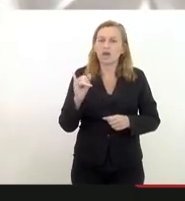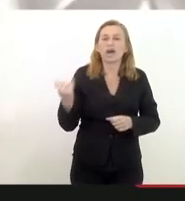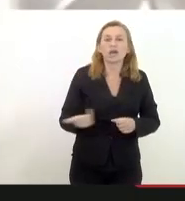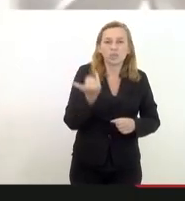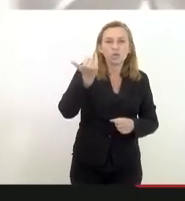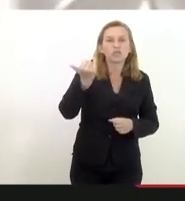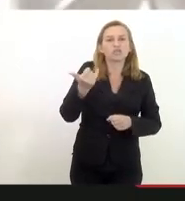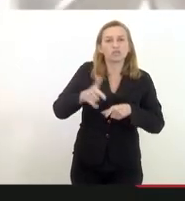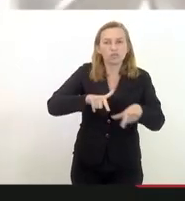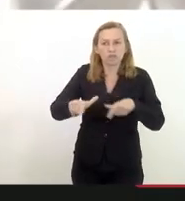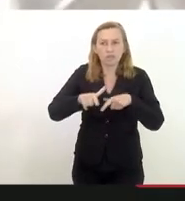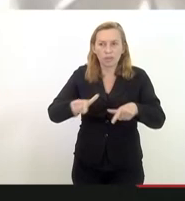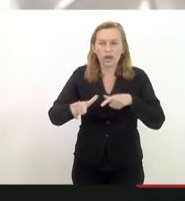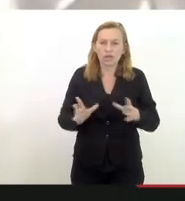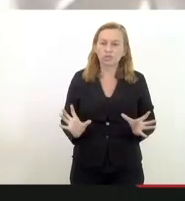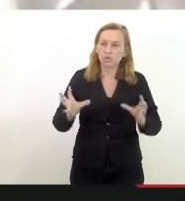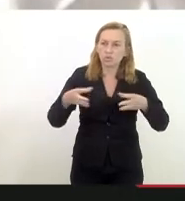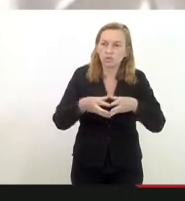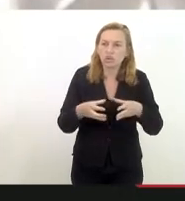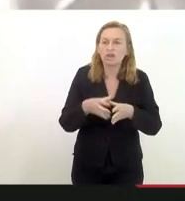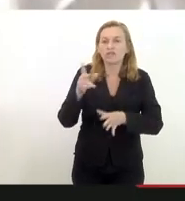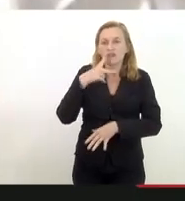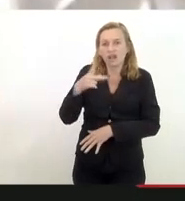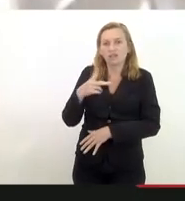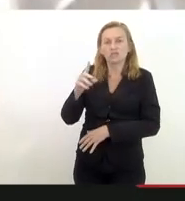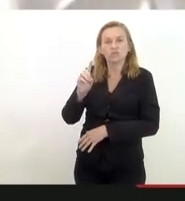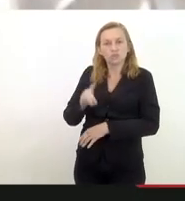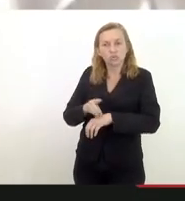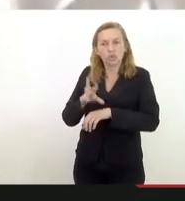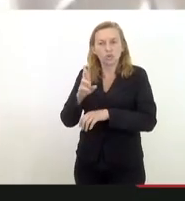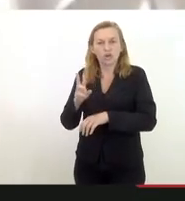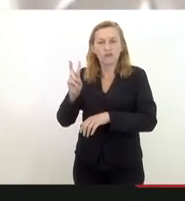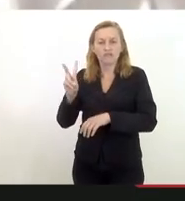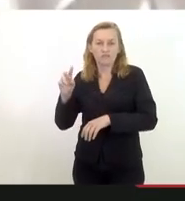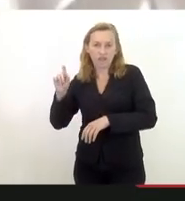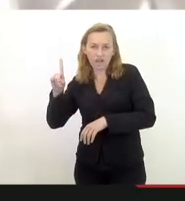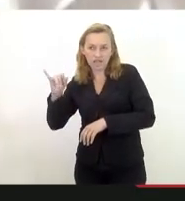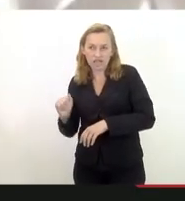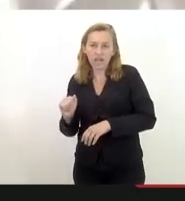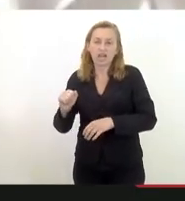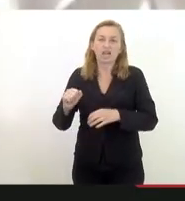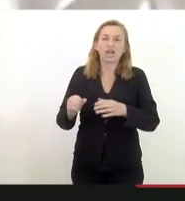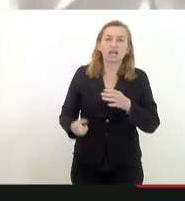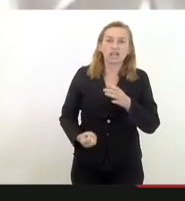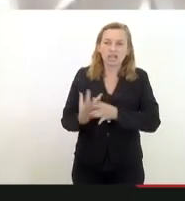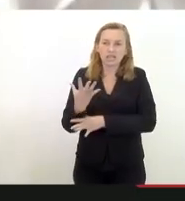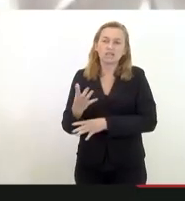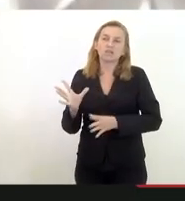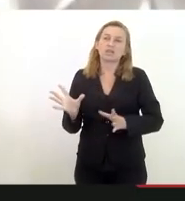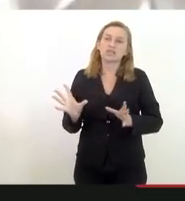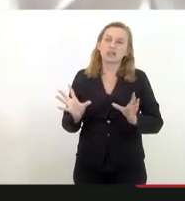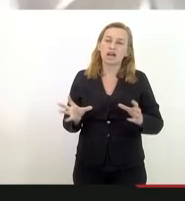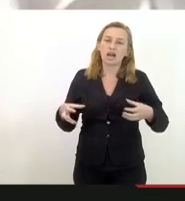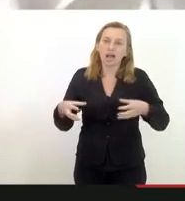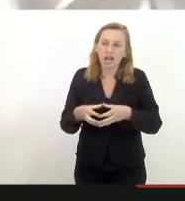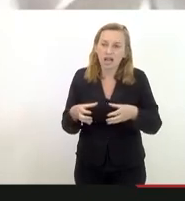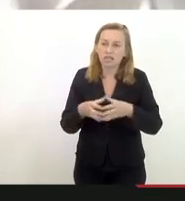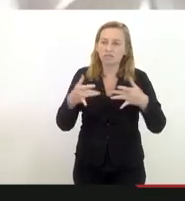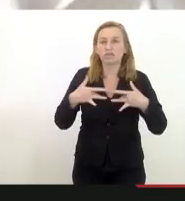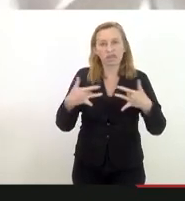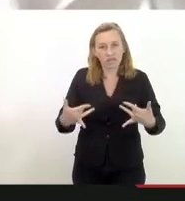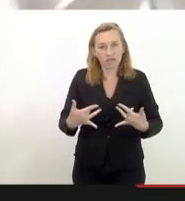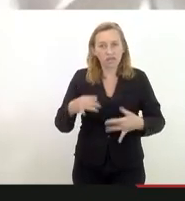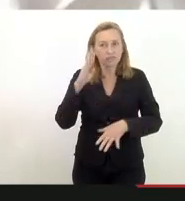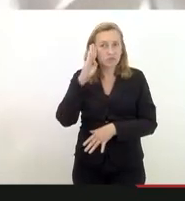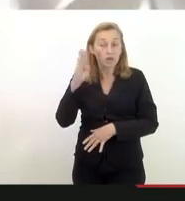como foi colocado aqui pela doutora Wanda, o quanto, né, a formação dessa rede de solidariedade é fundamental. E eu,